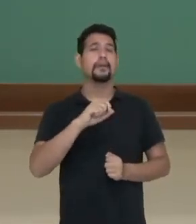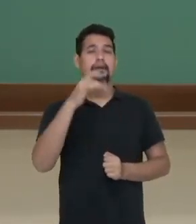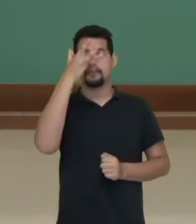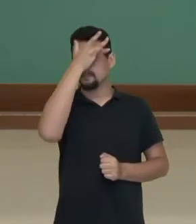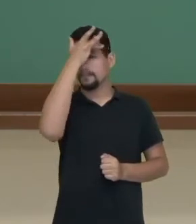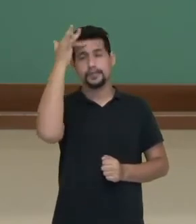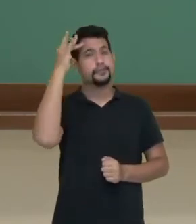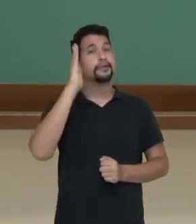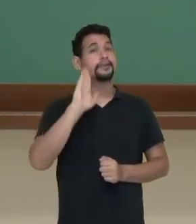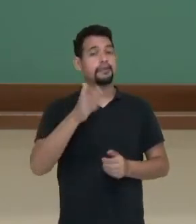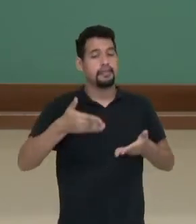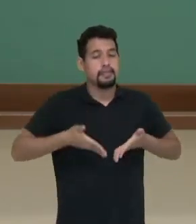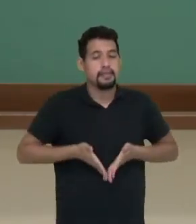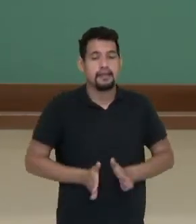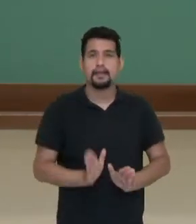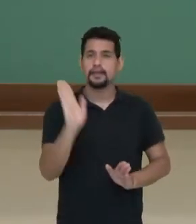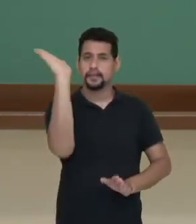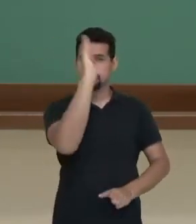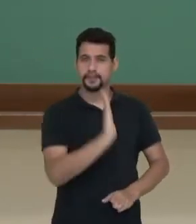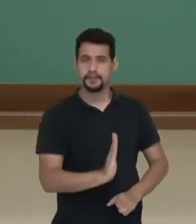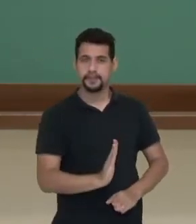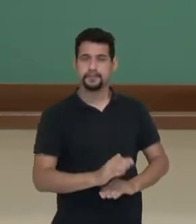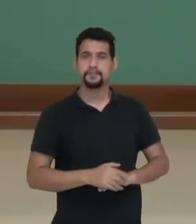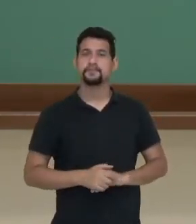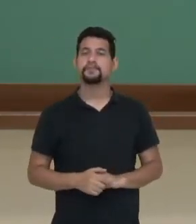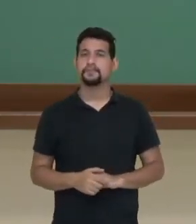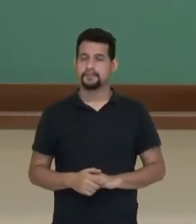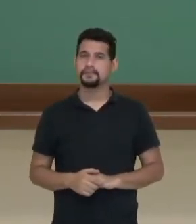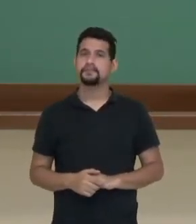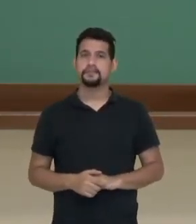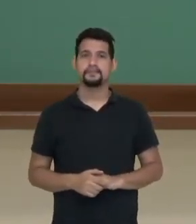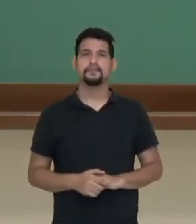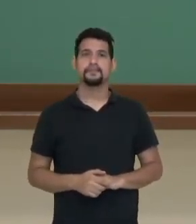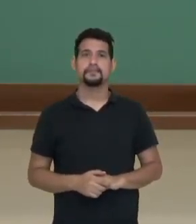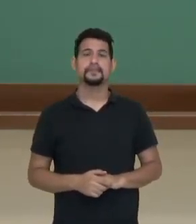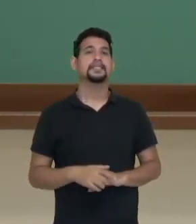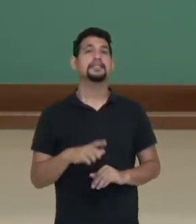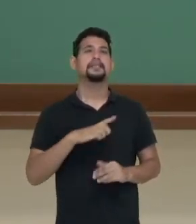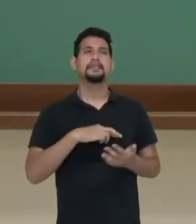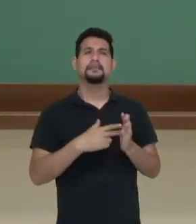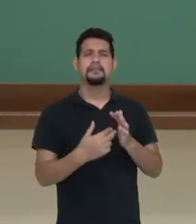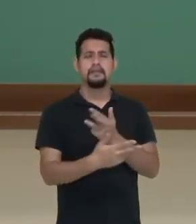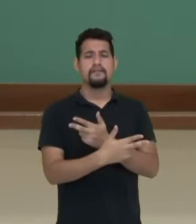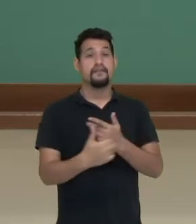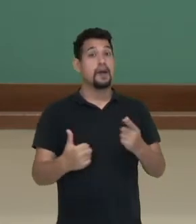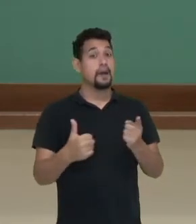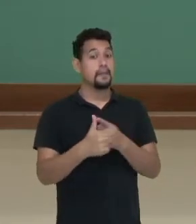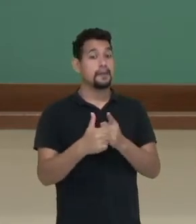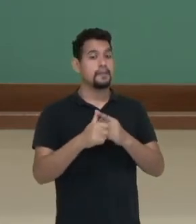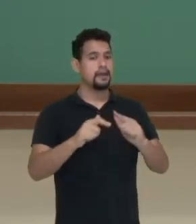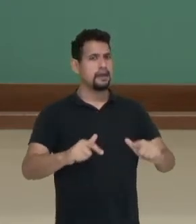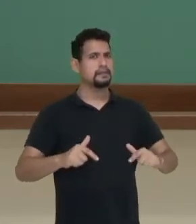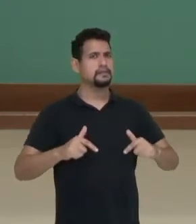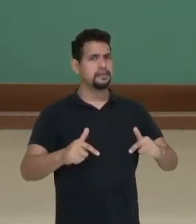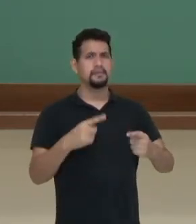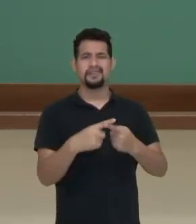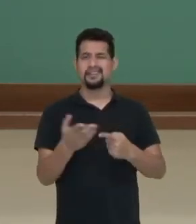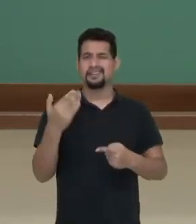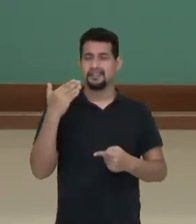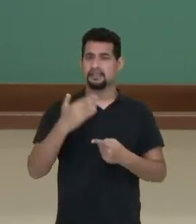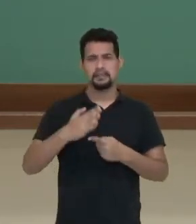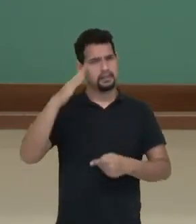pessoas nascidas no Brasil. Então, aqui é considerado por muitos a primeira ação, embora o Exército,